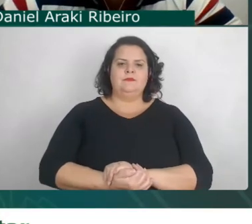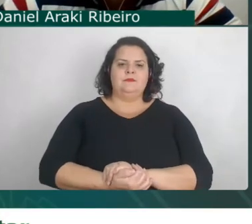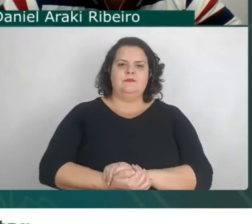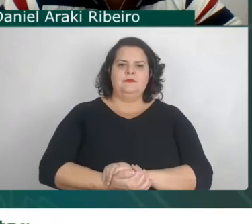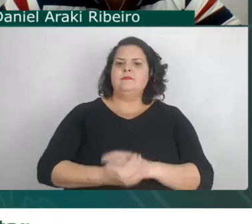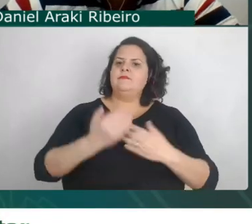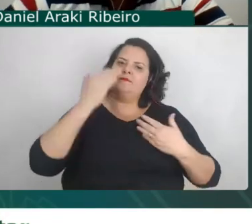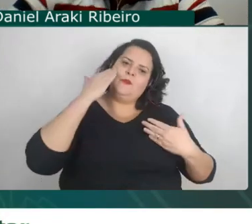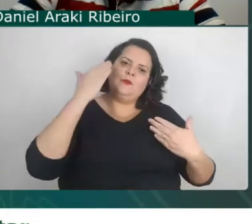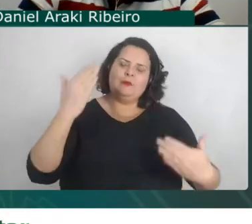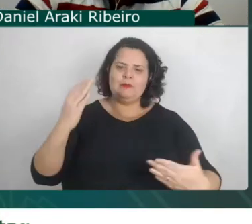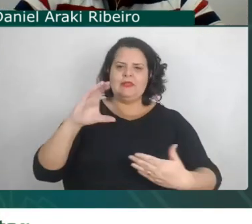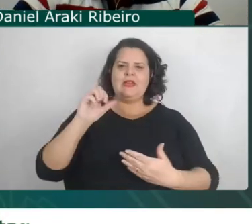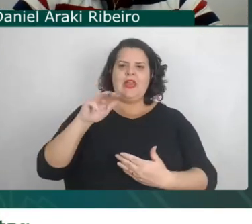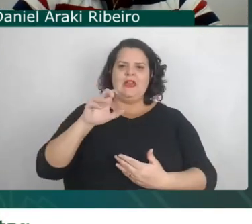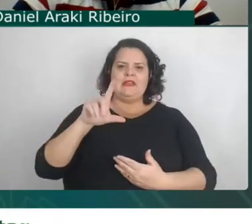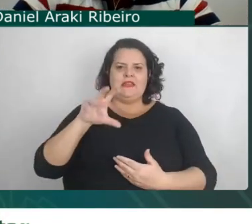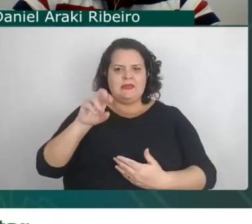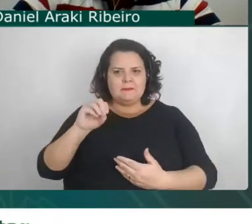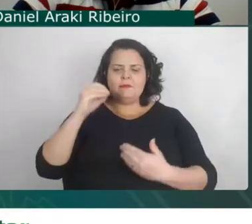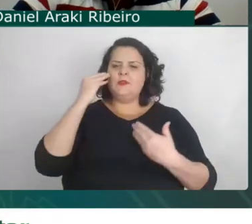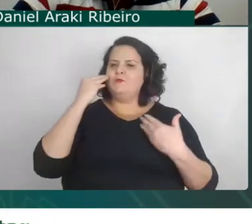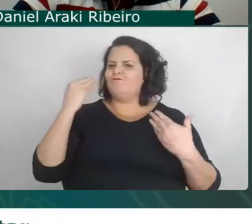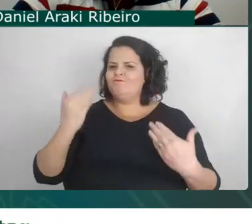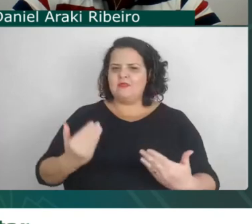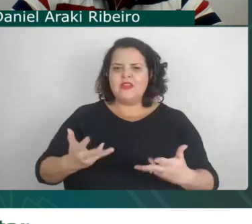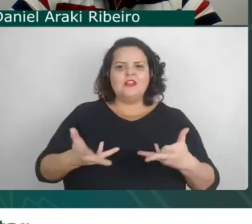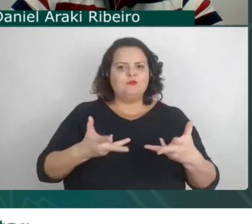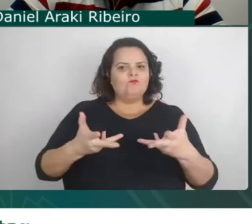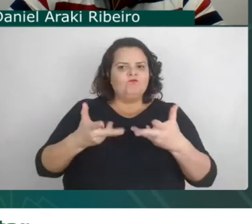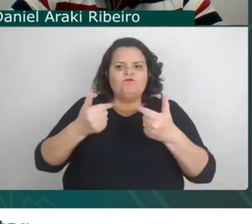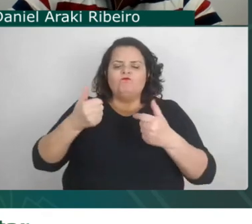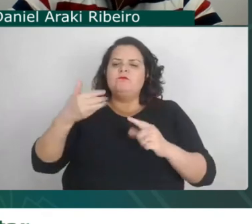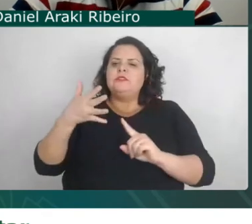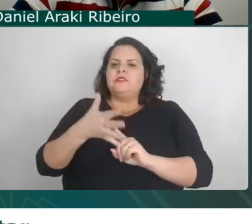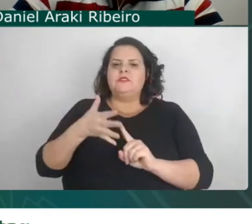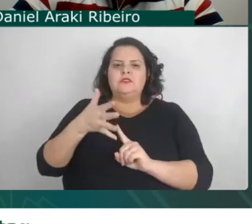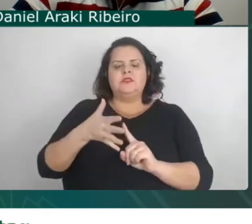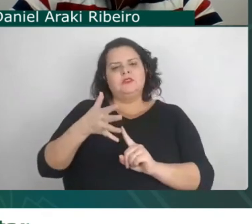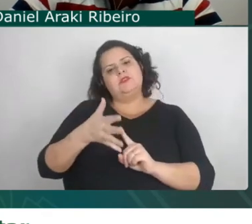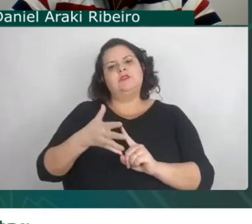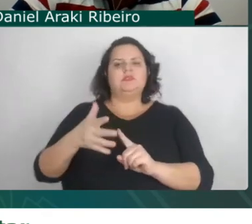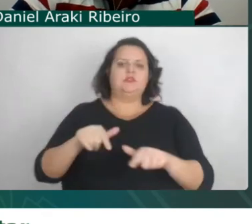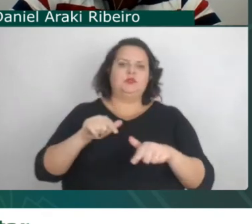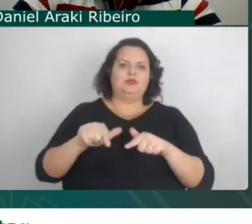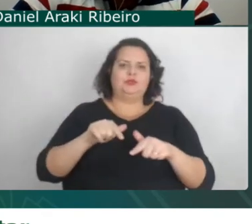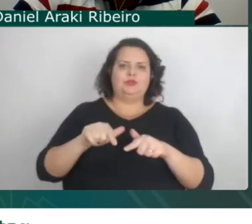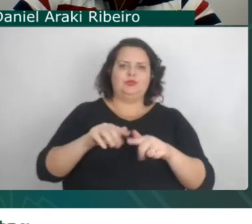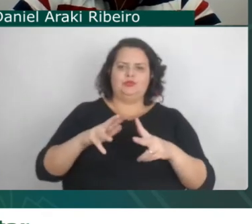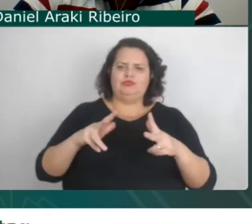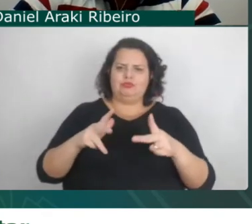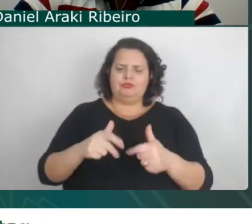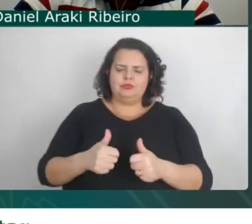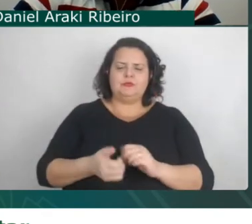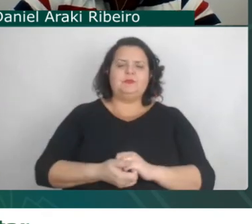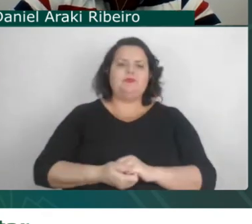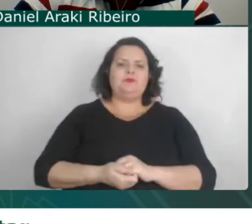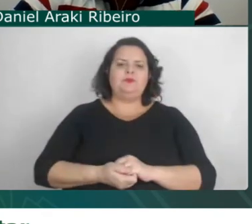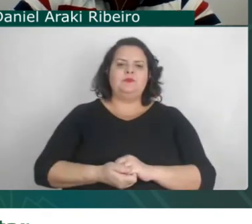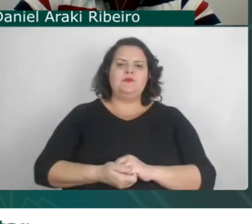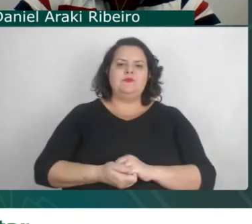Muito obrigado, Camilo. Né, excelente palestra, excelentes trabalhos. Né? Acho que foi